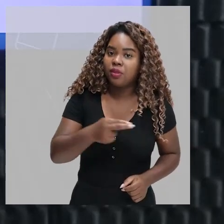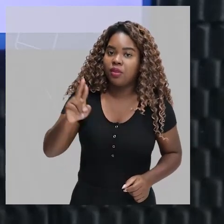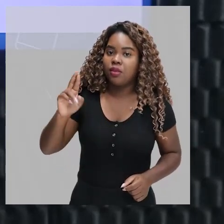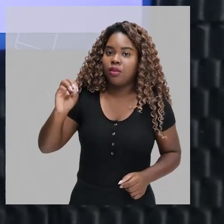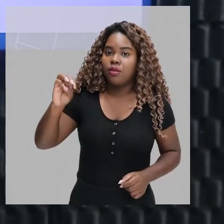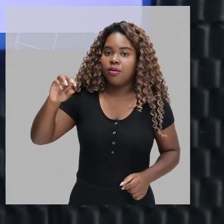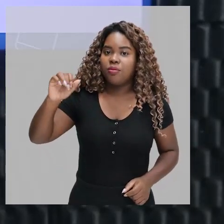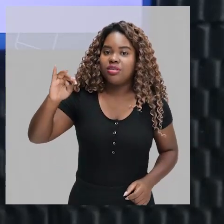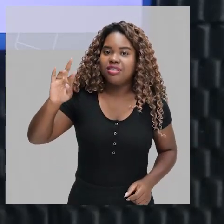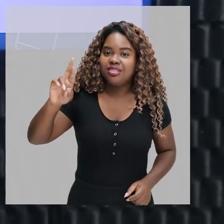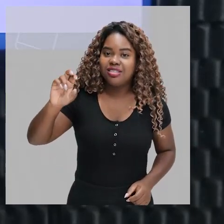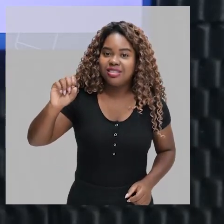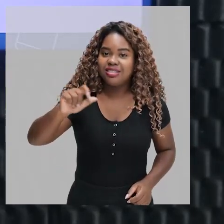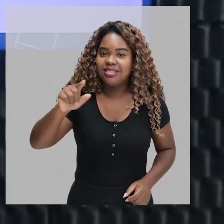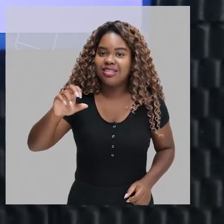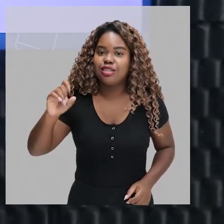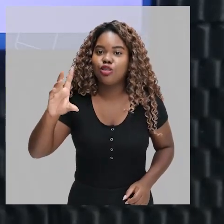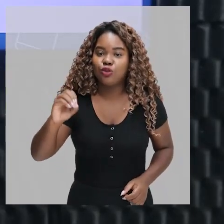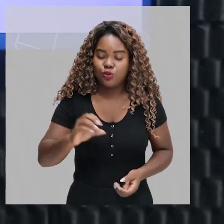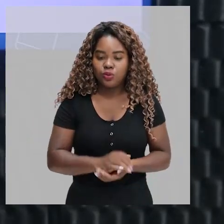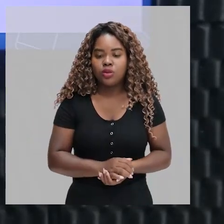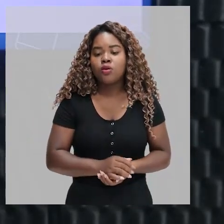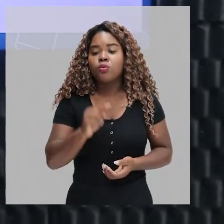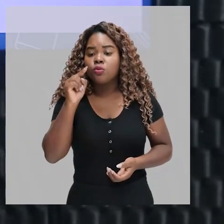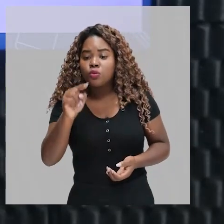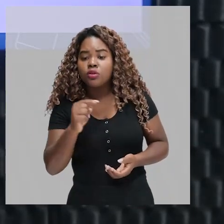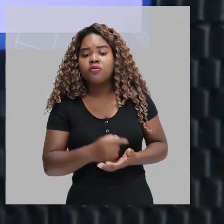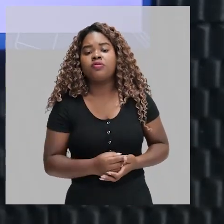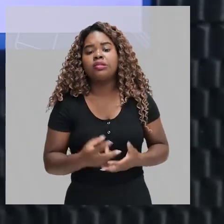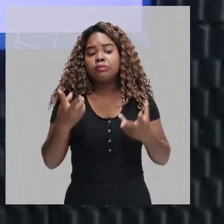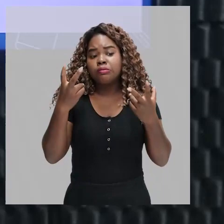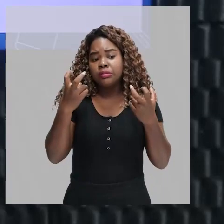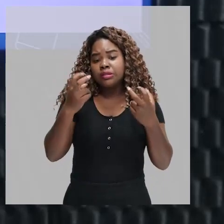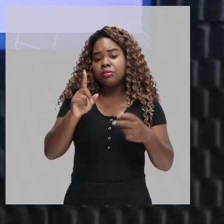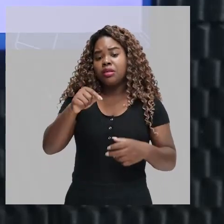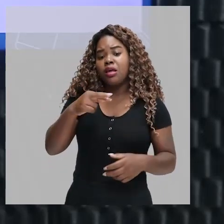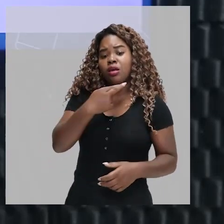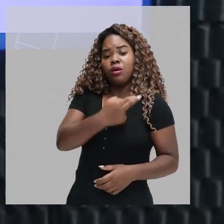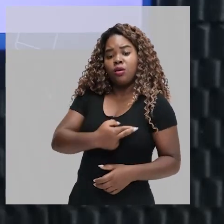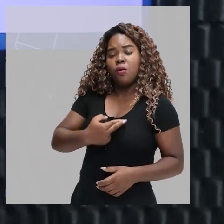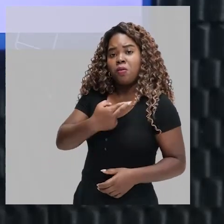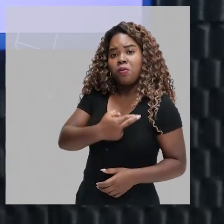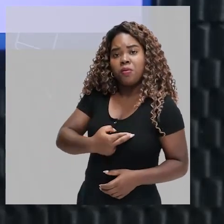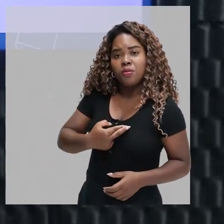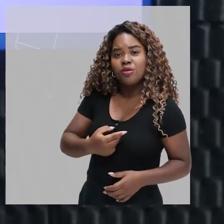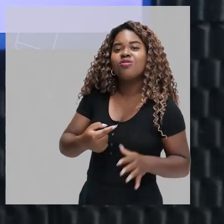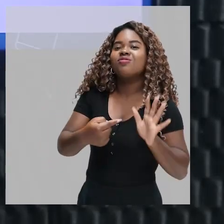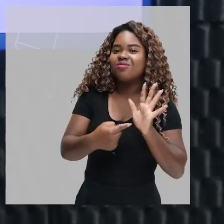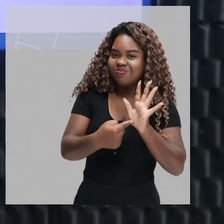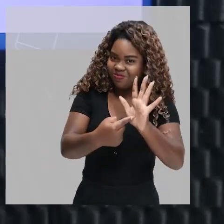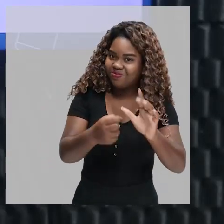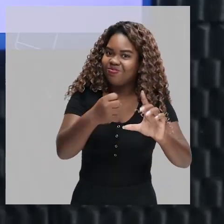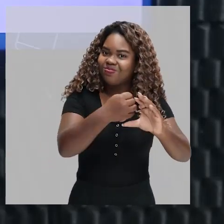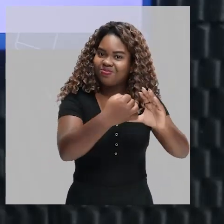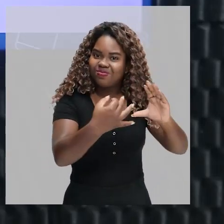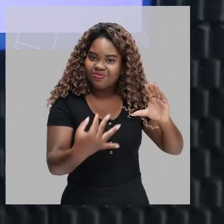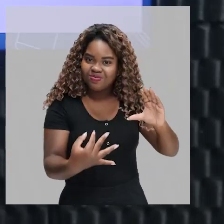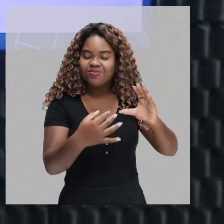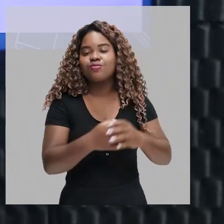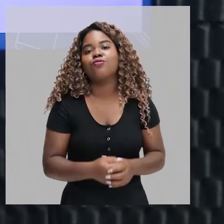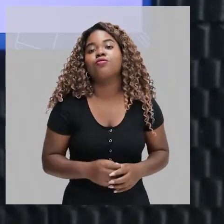você se auto intitula uma pessoa romântica você é uma pessoa que apresenta essas características